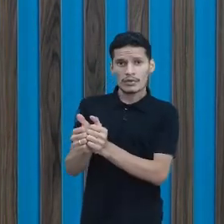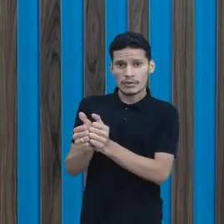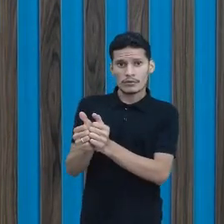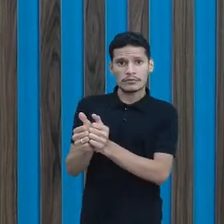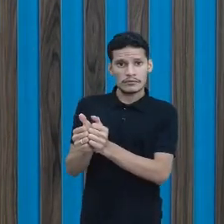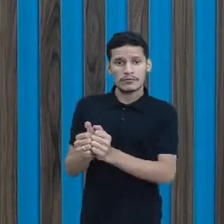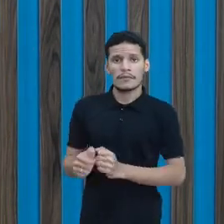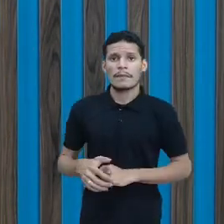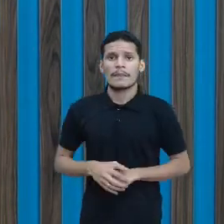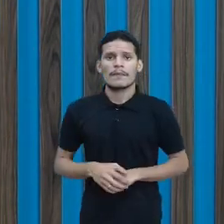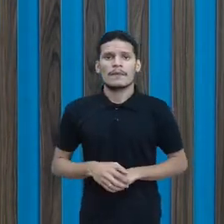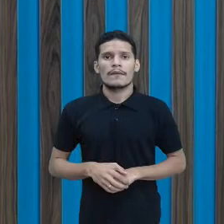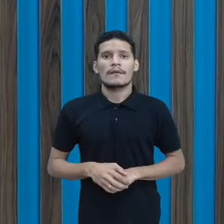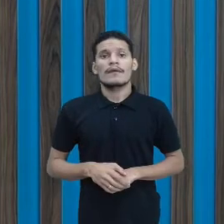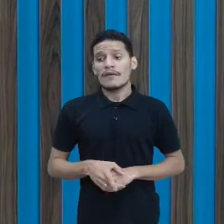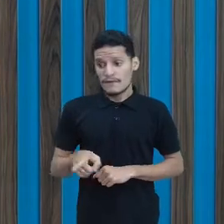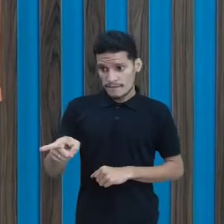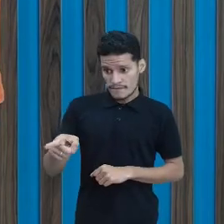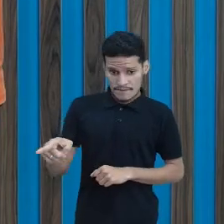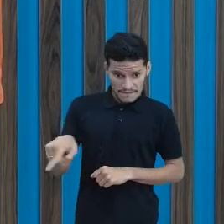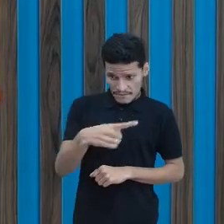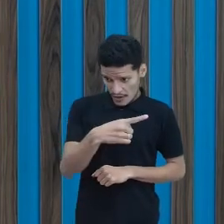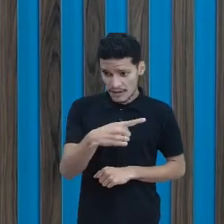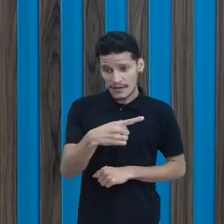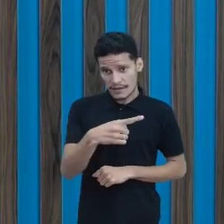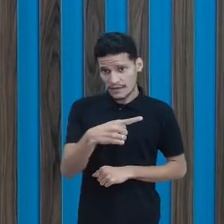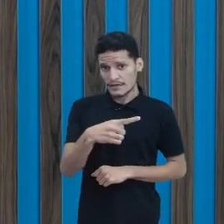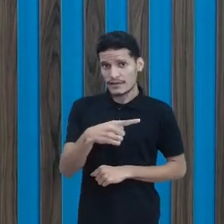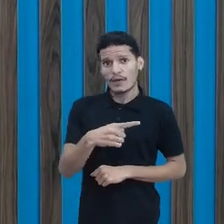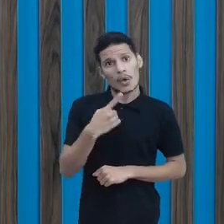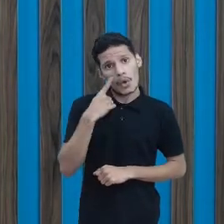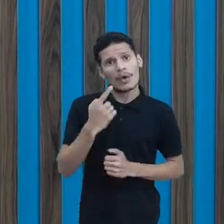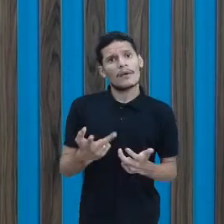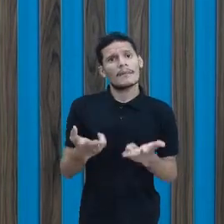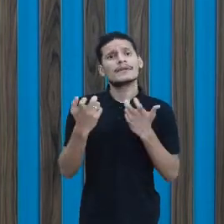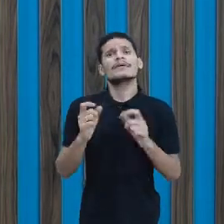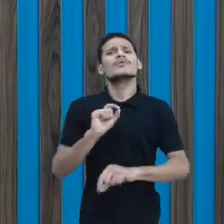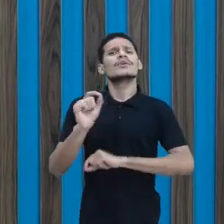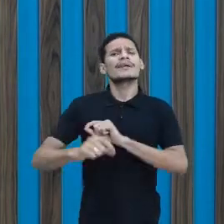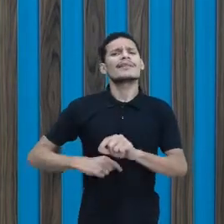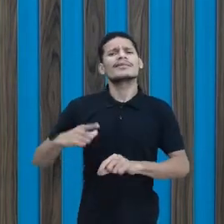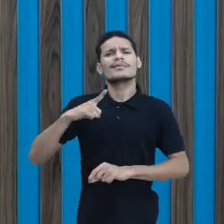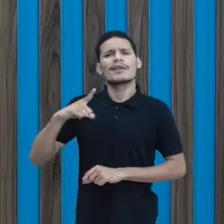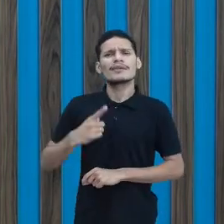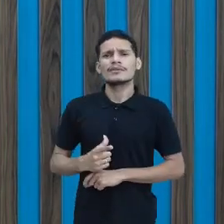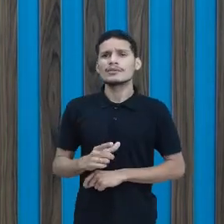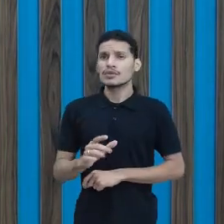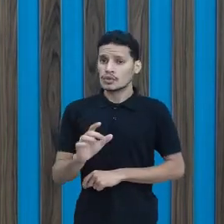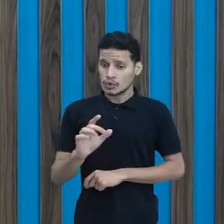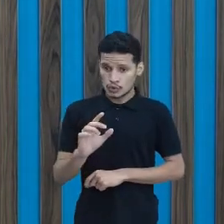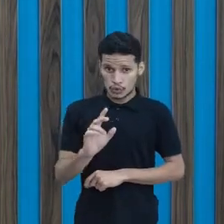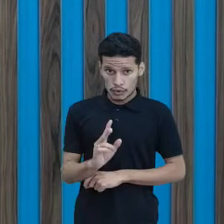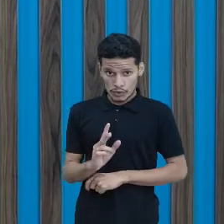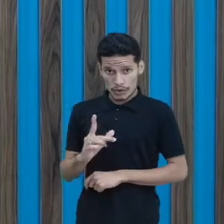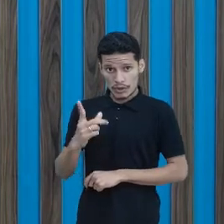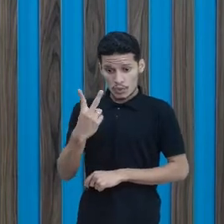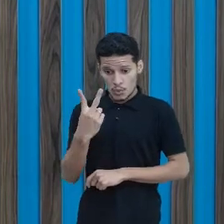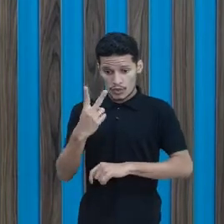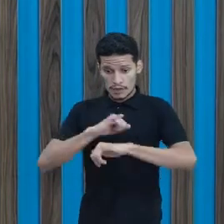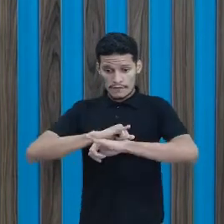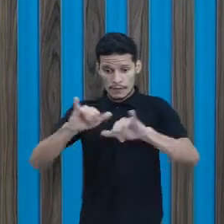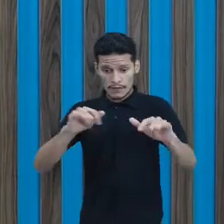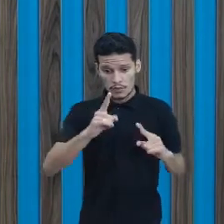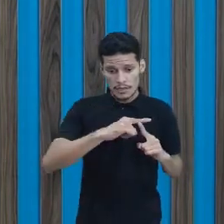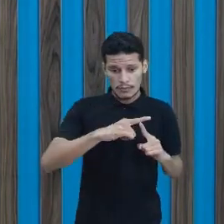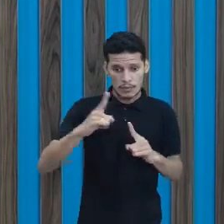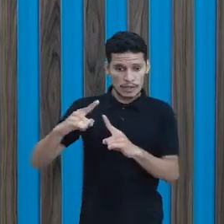you? Certo? Você vai, do you go? Então, perceba, pessoal, que temos duas informações que